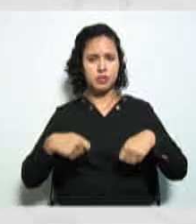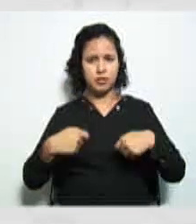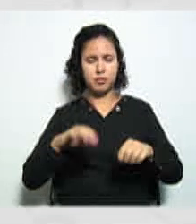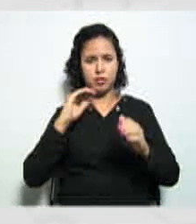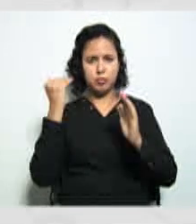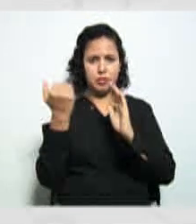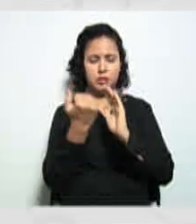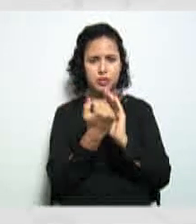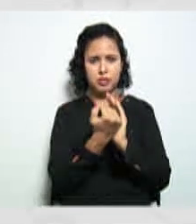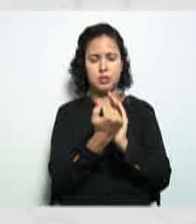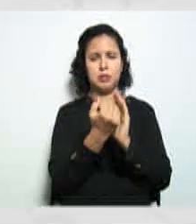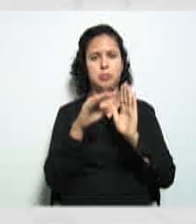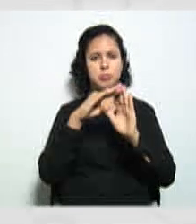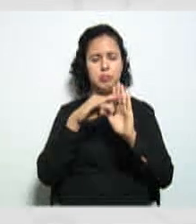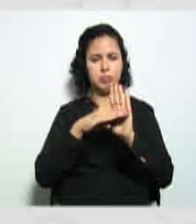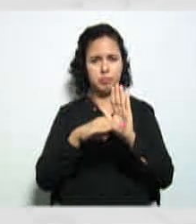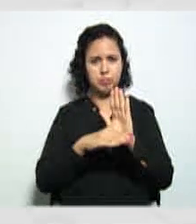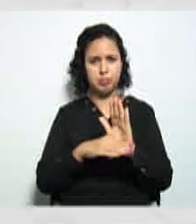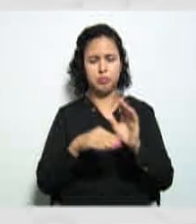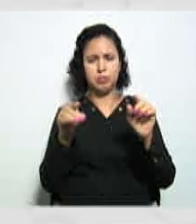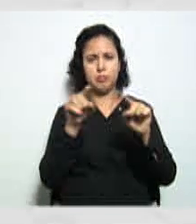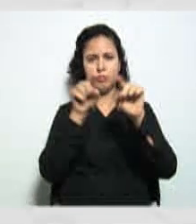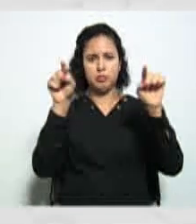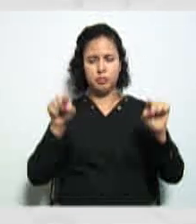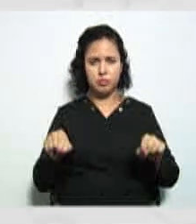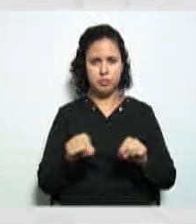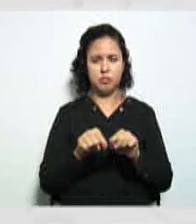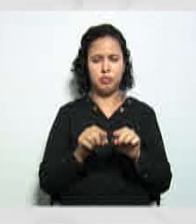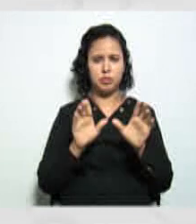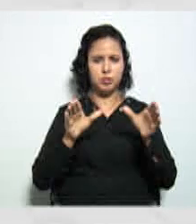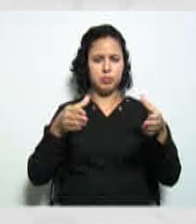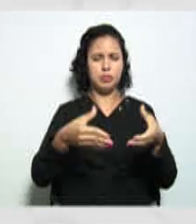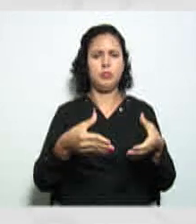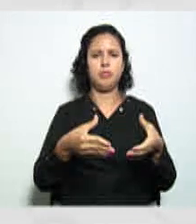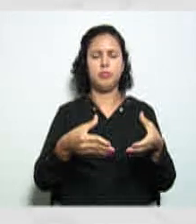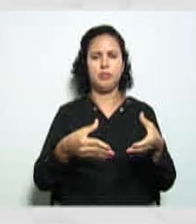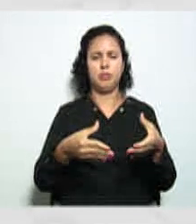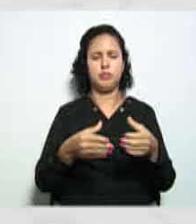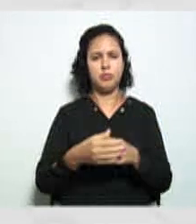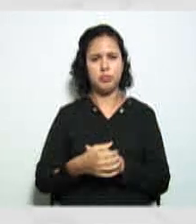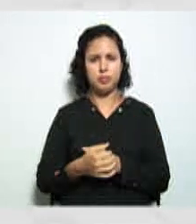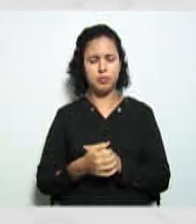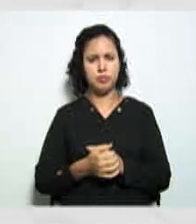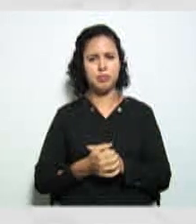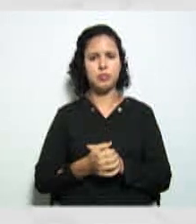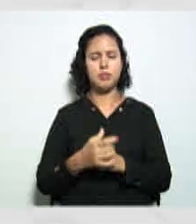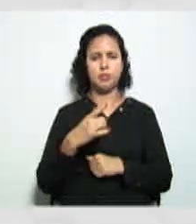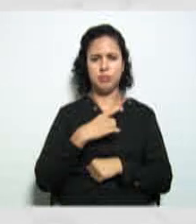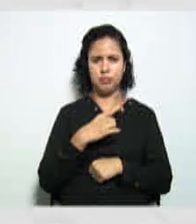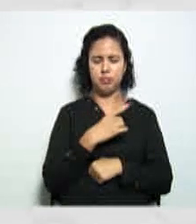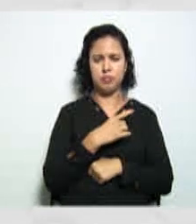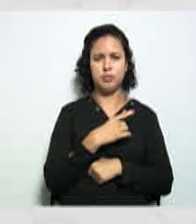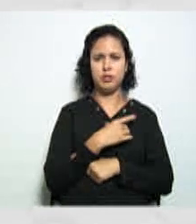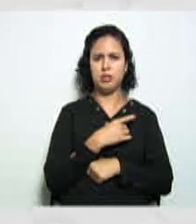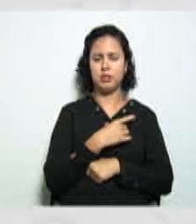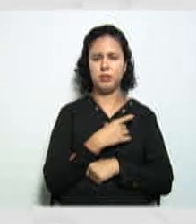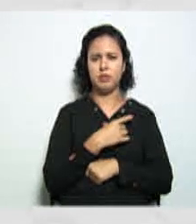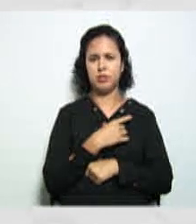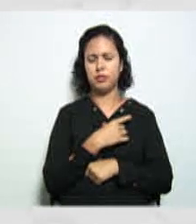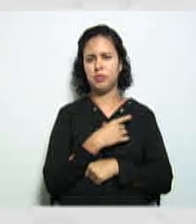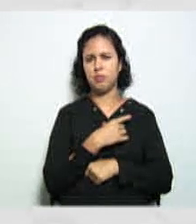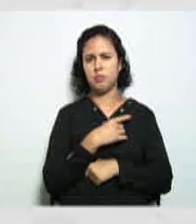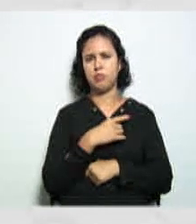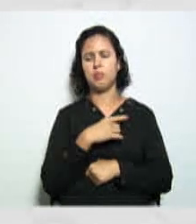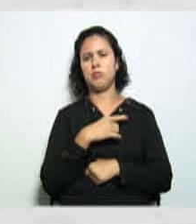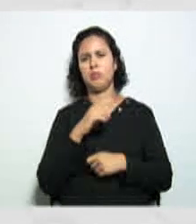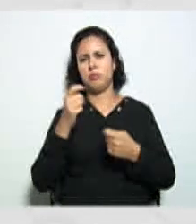a padrões de formatação específicos. Tem que atender a formatação, né? Tem